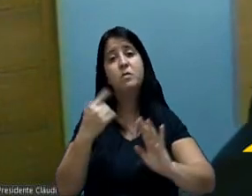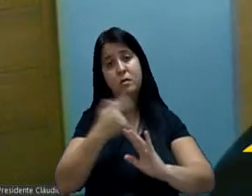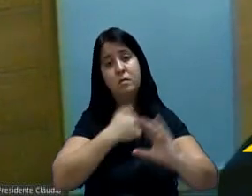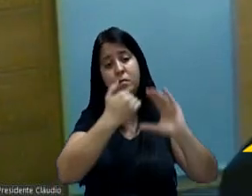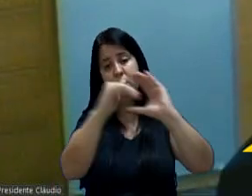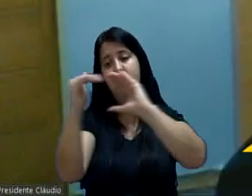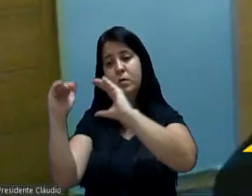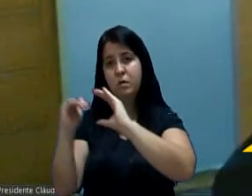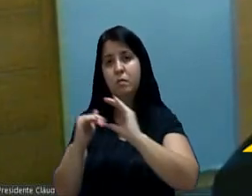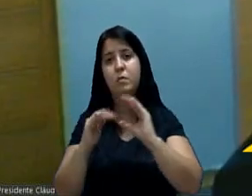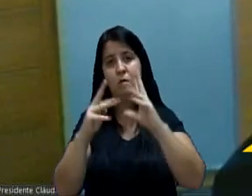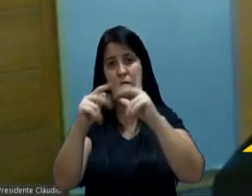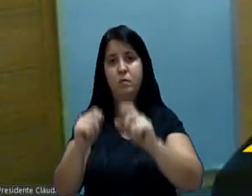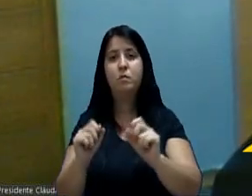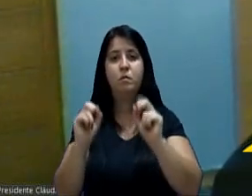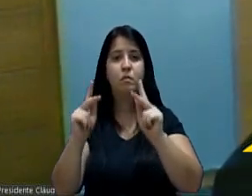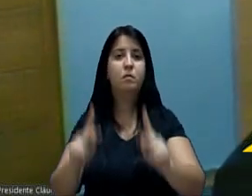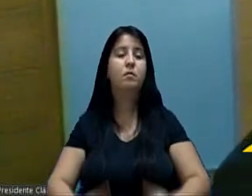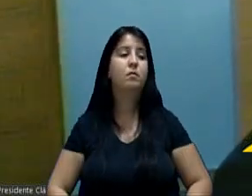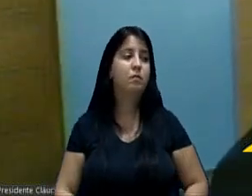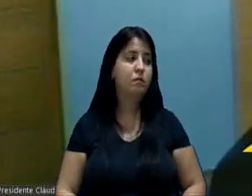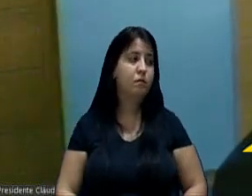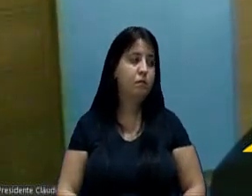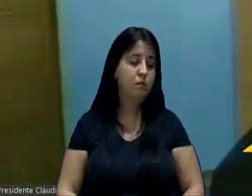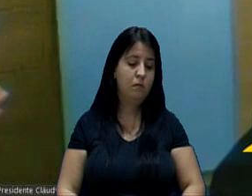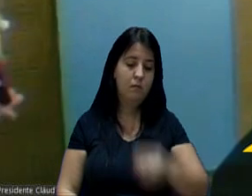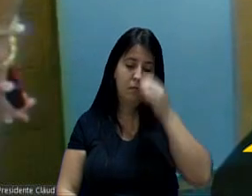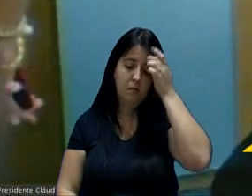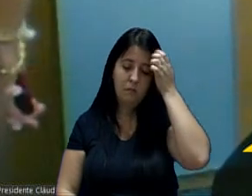para todos os vereadores logo em seguida.